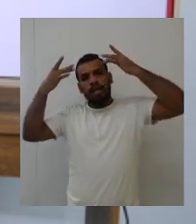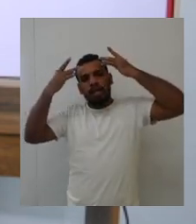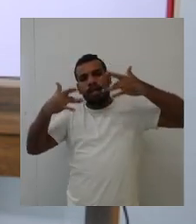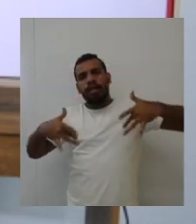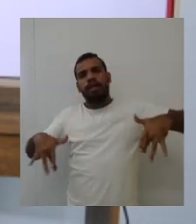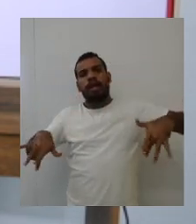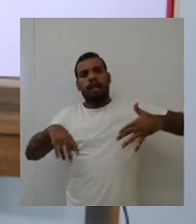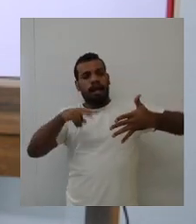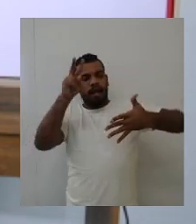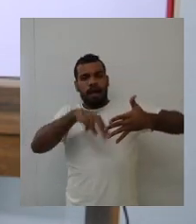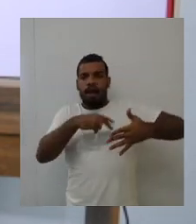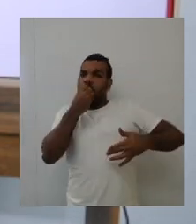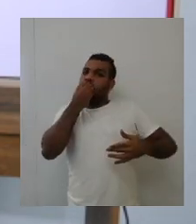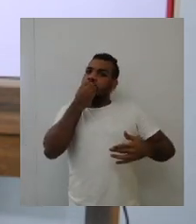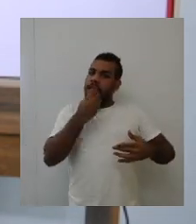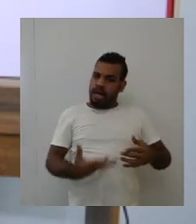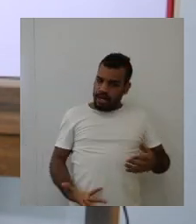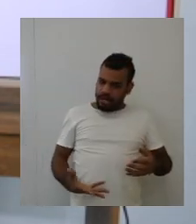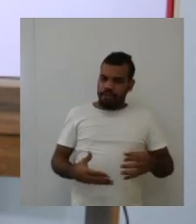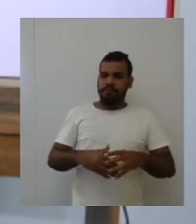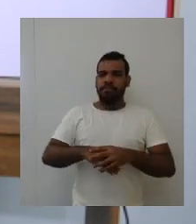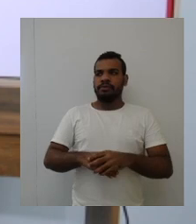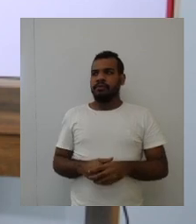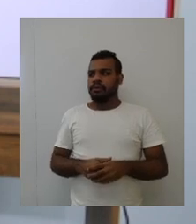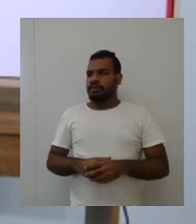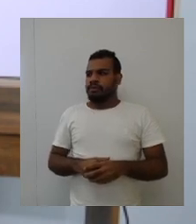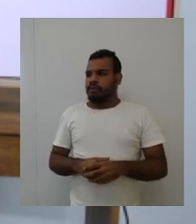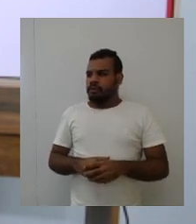tenha vontade de ler sem muita dificuldade.